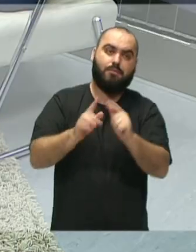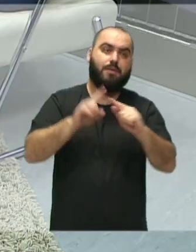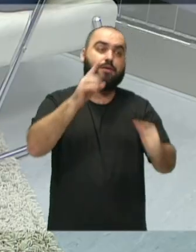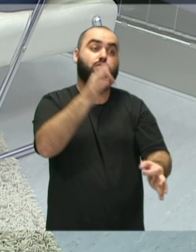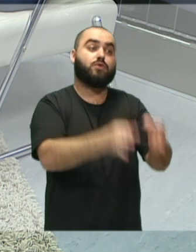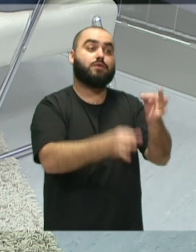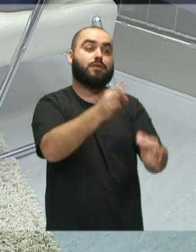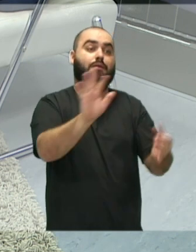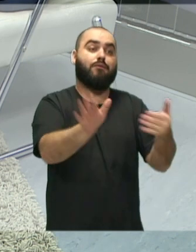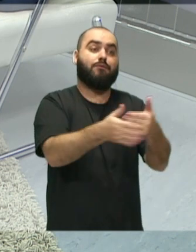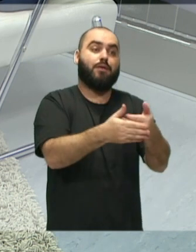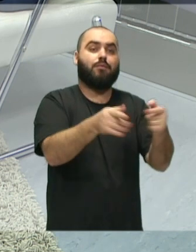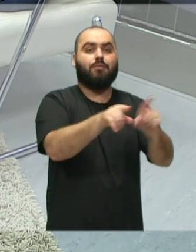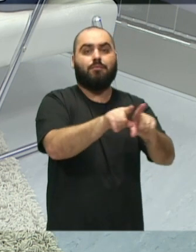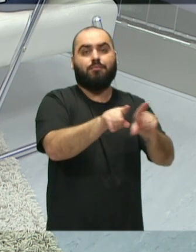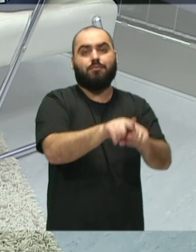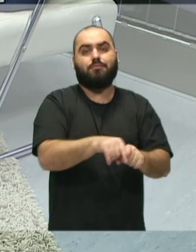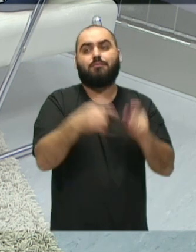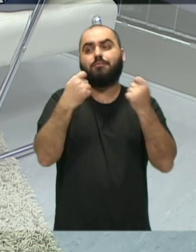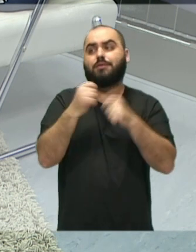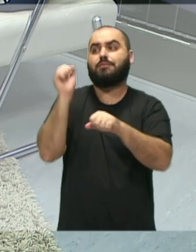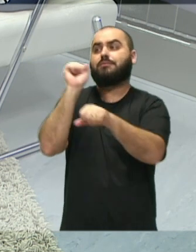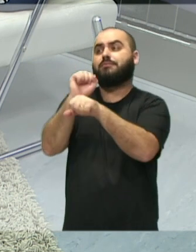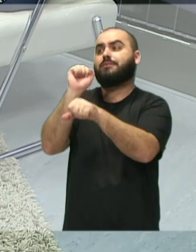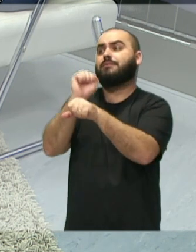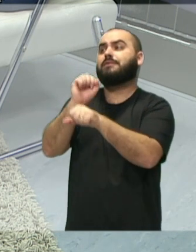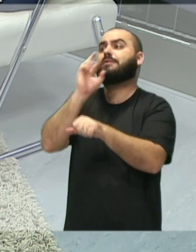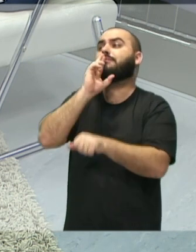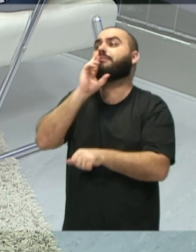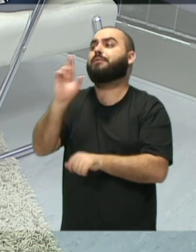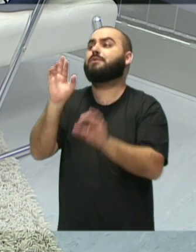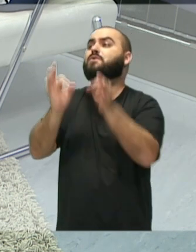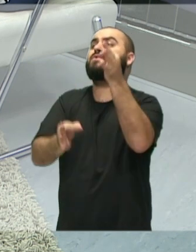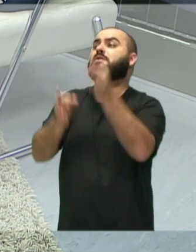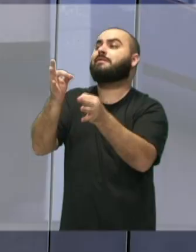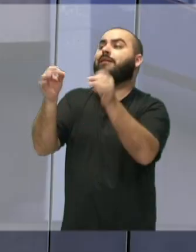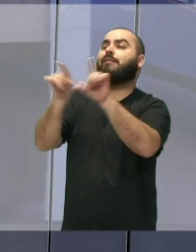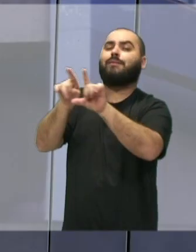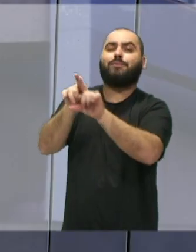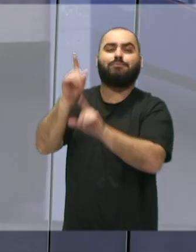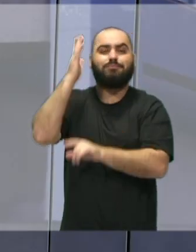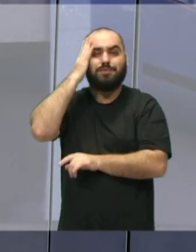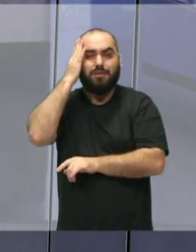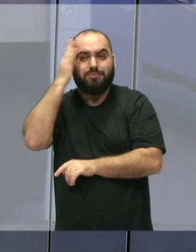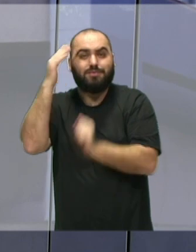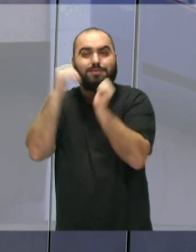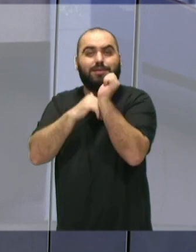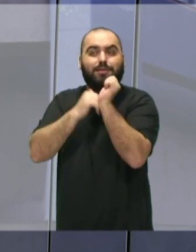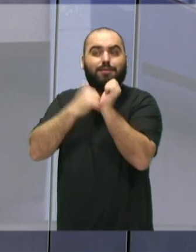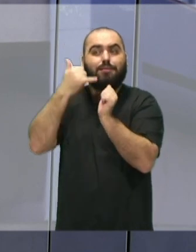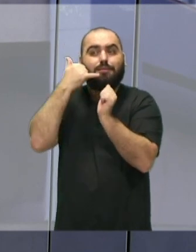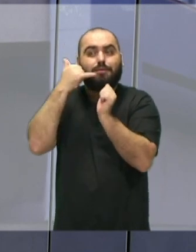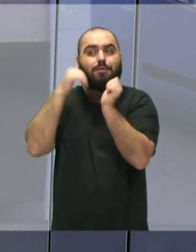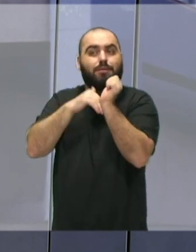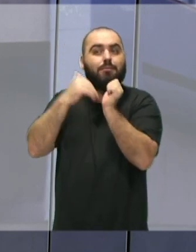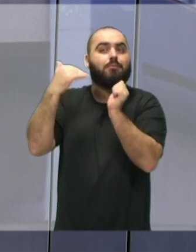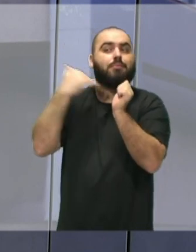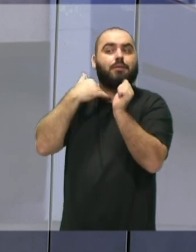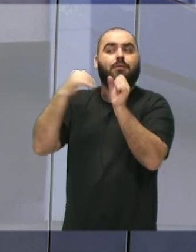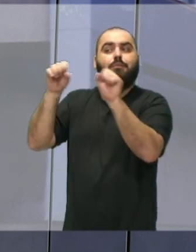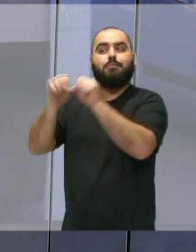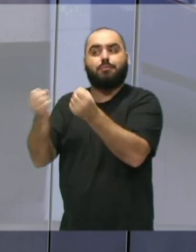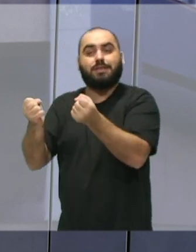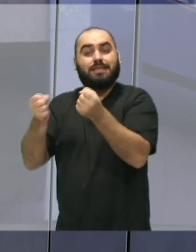também fechou. Nós dependíamos do Judiciário para quebra de sigilo telefônico, quebra de sigilo bancário. Eu penso que se fosse um pouco